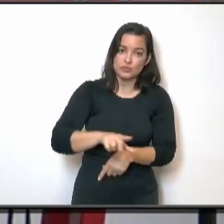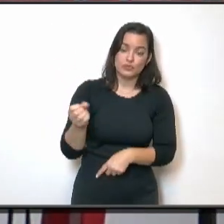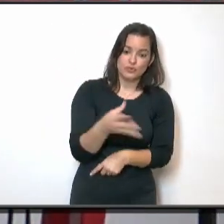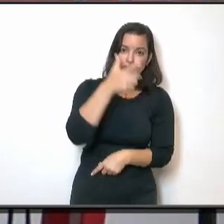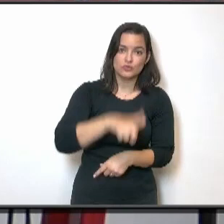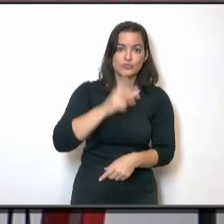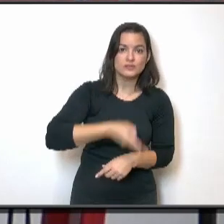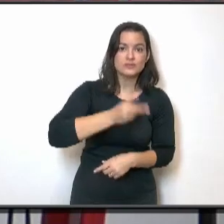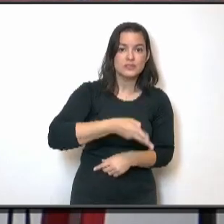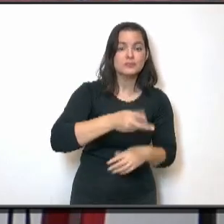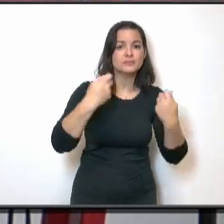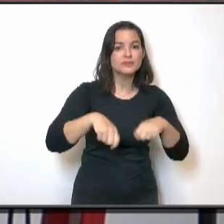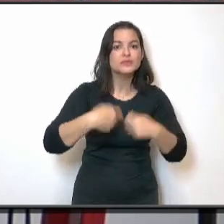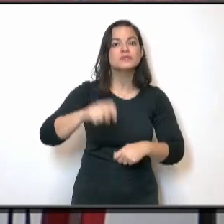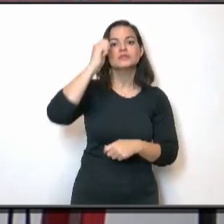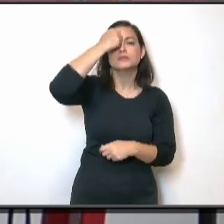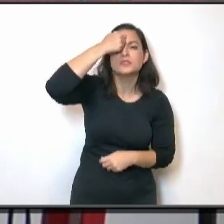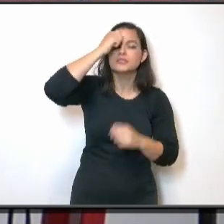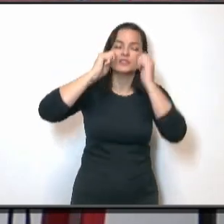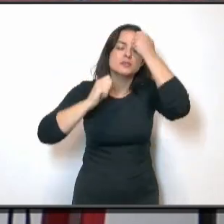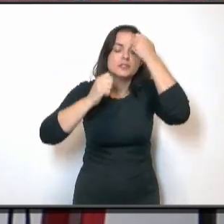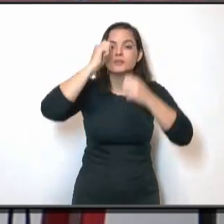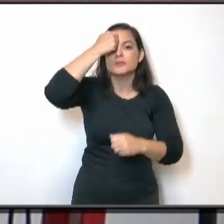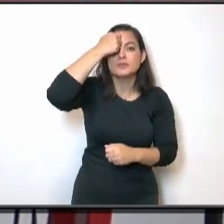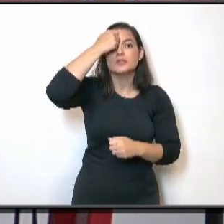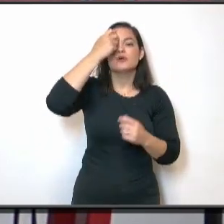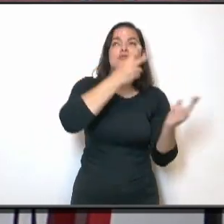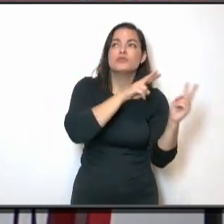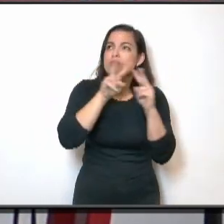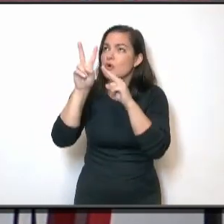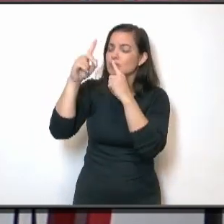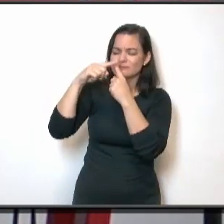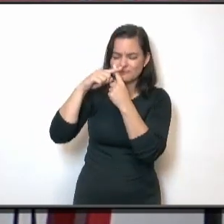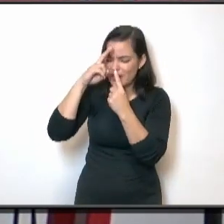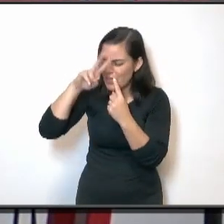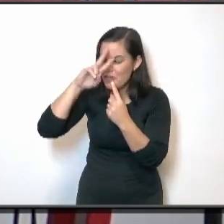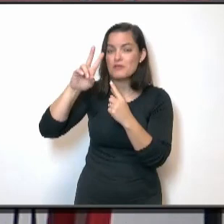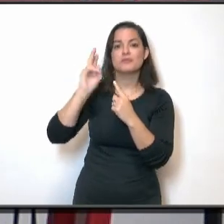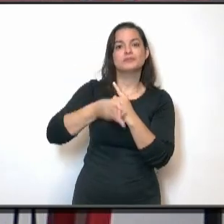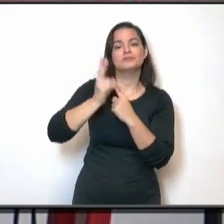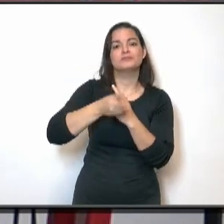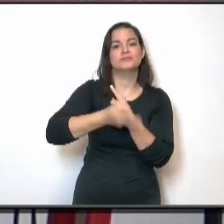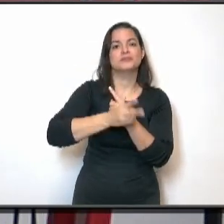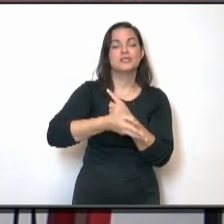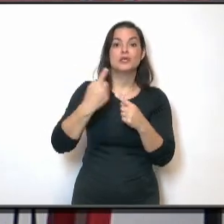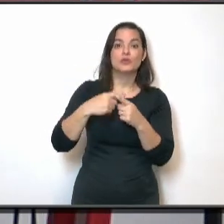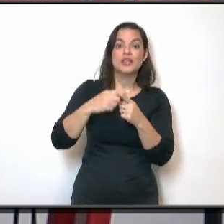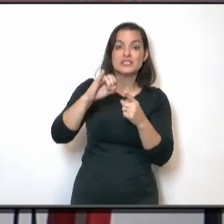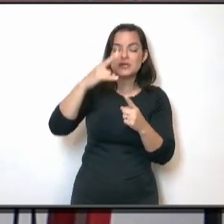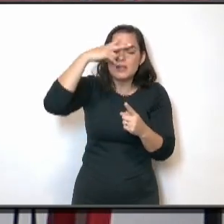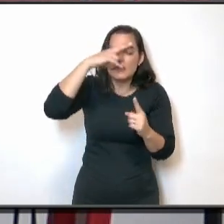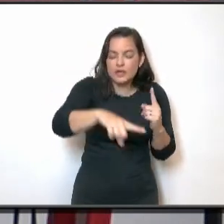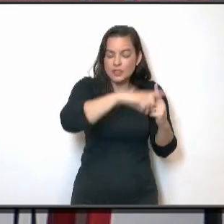arrependidos constantemente, voltando-se para a cruz constantemente, porque olhando para a cruz nós